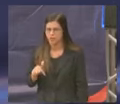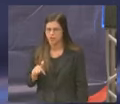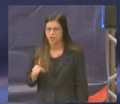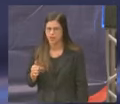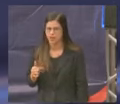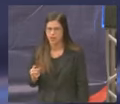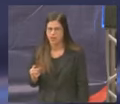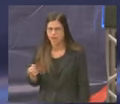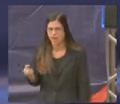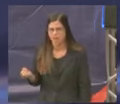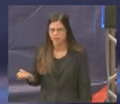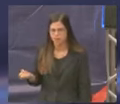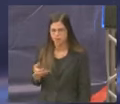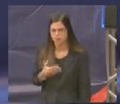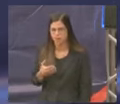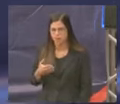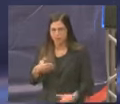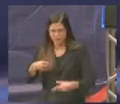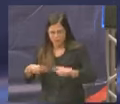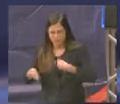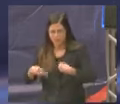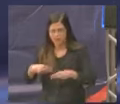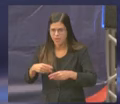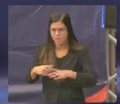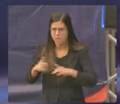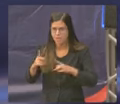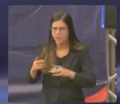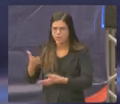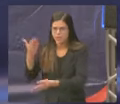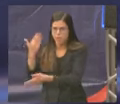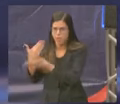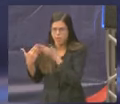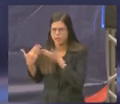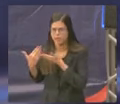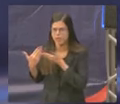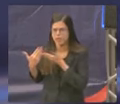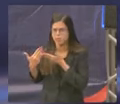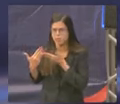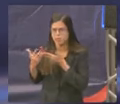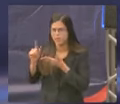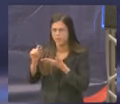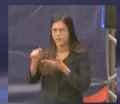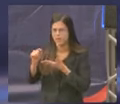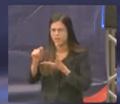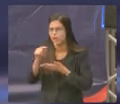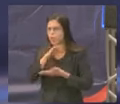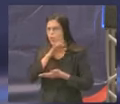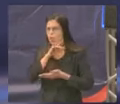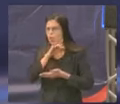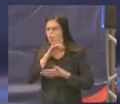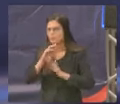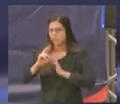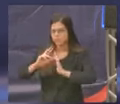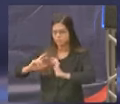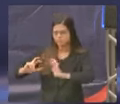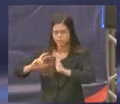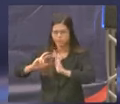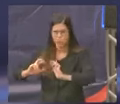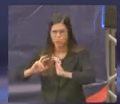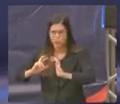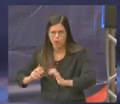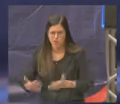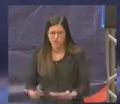ser versátil, mas é muito antigo ser explorado. Então, é muito moderno você